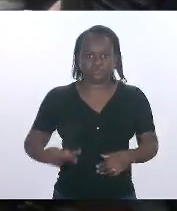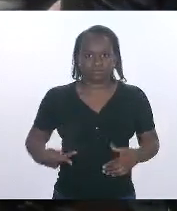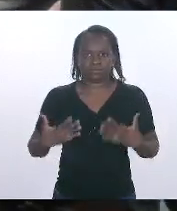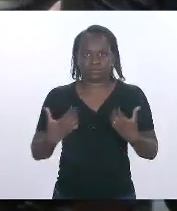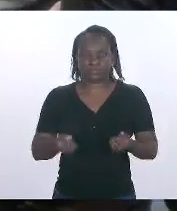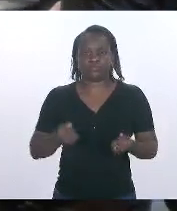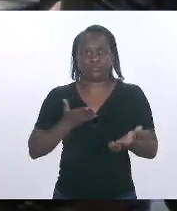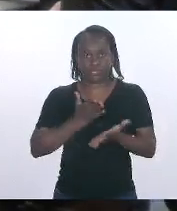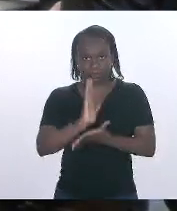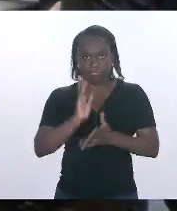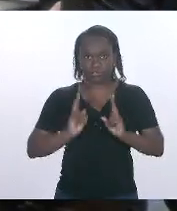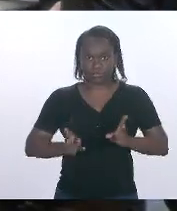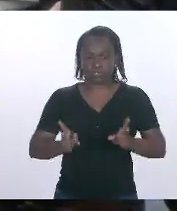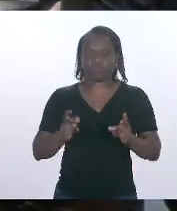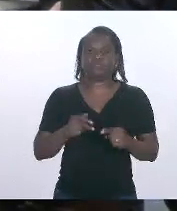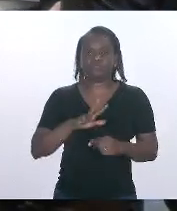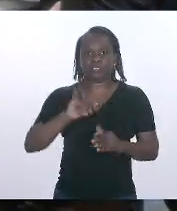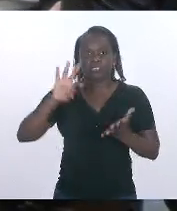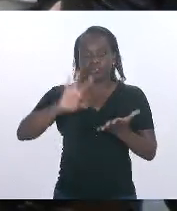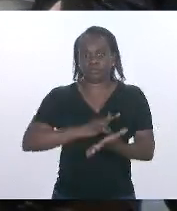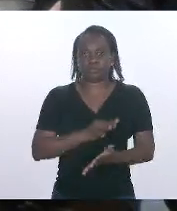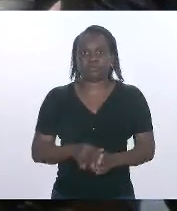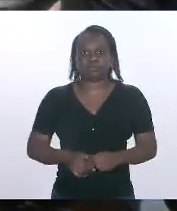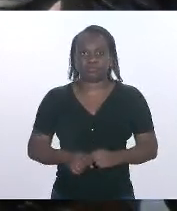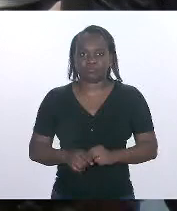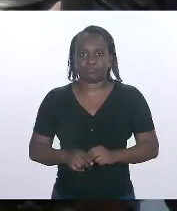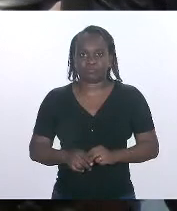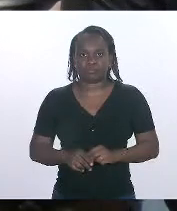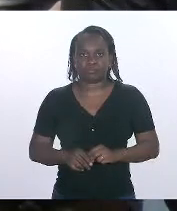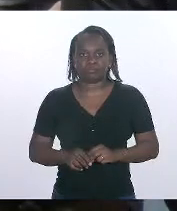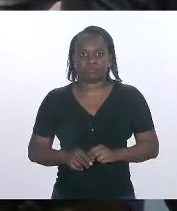Senhores que aprovam isso como estão aprovados, vai a autógrafo.